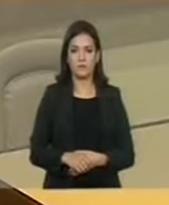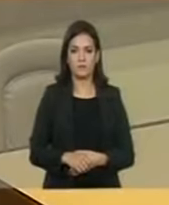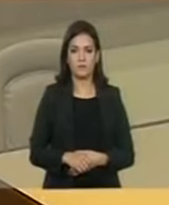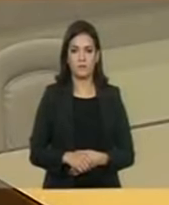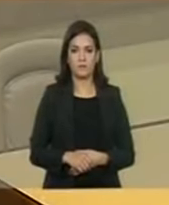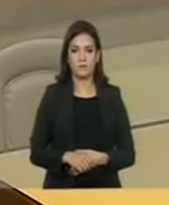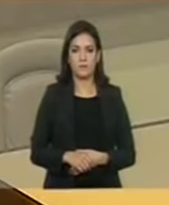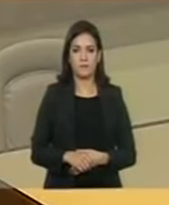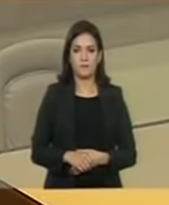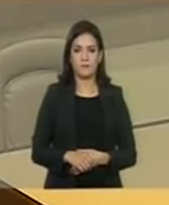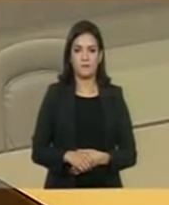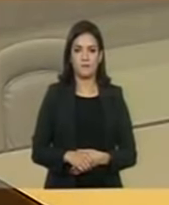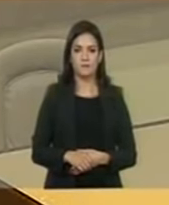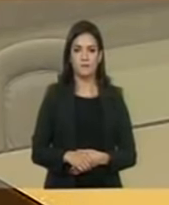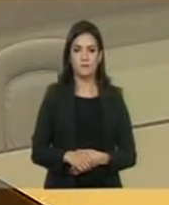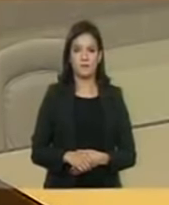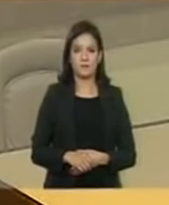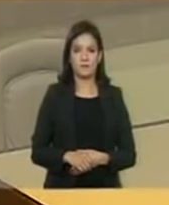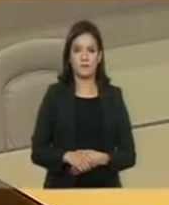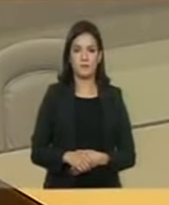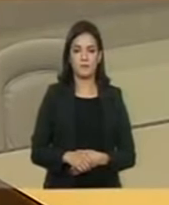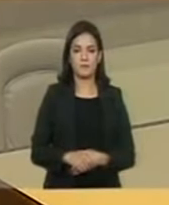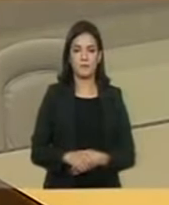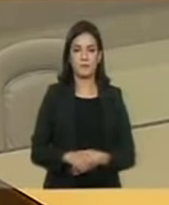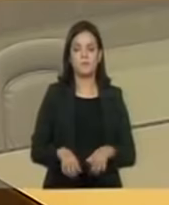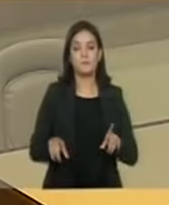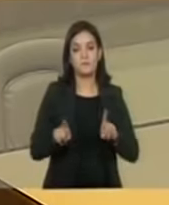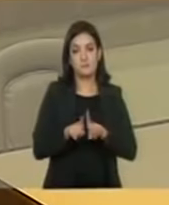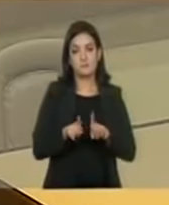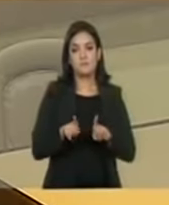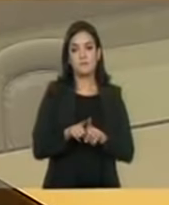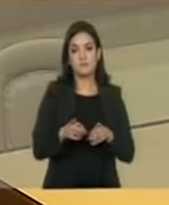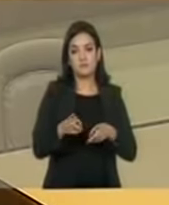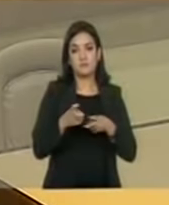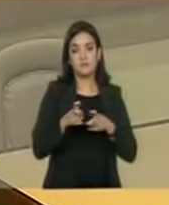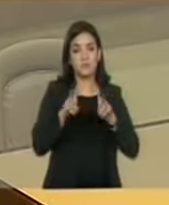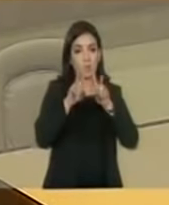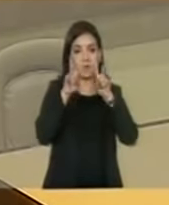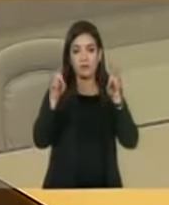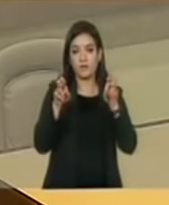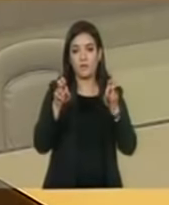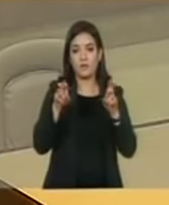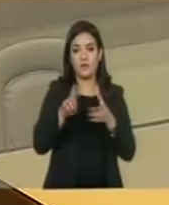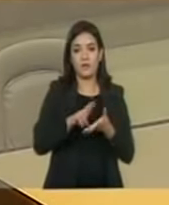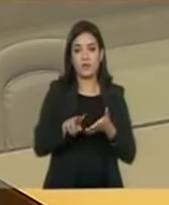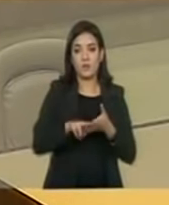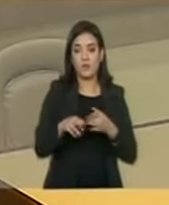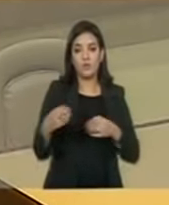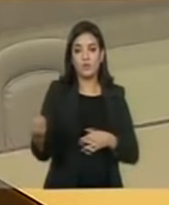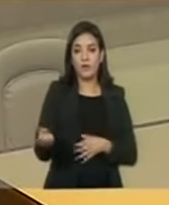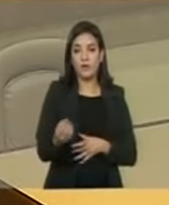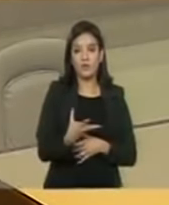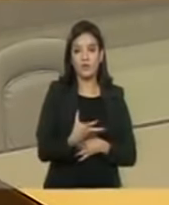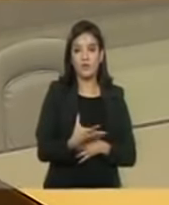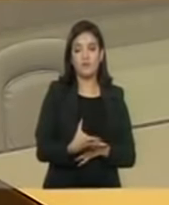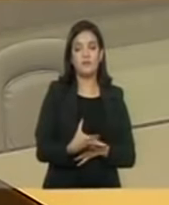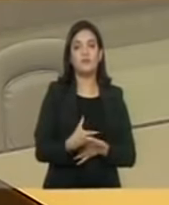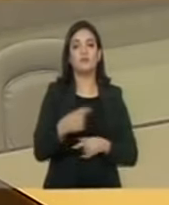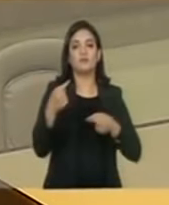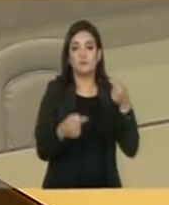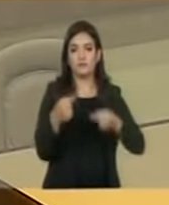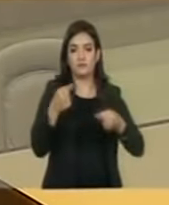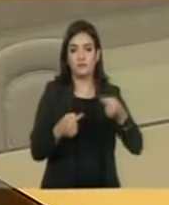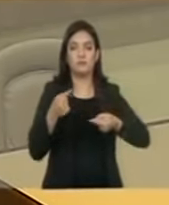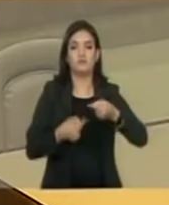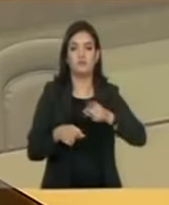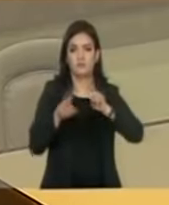que o tema como já falei não é novo nós estamos discutindo um tema que é importante mas hoje